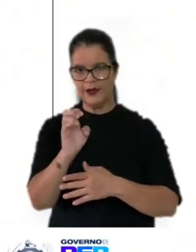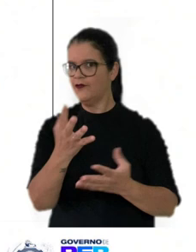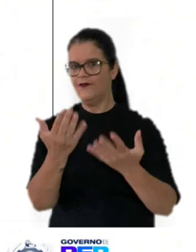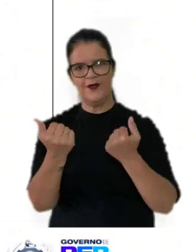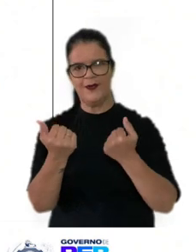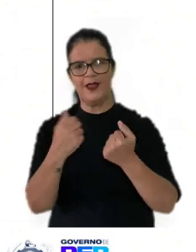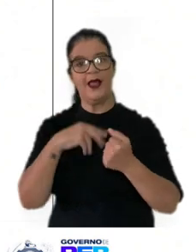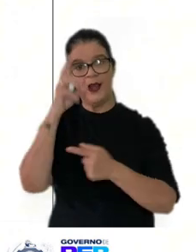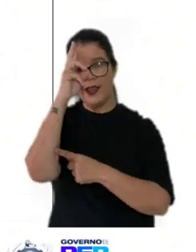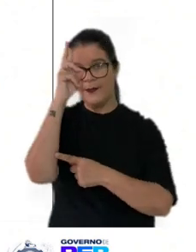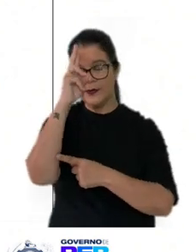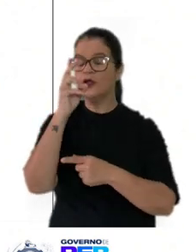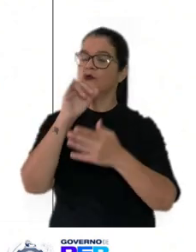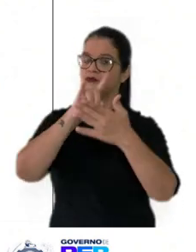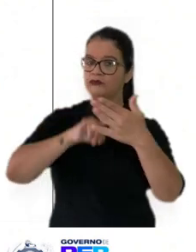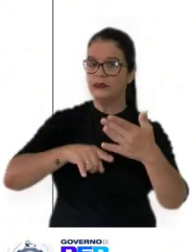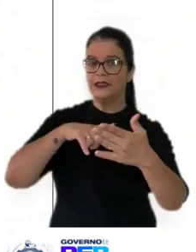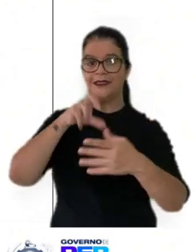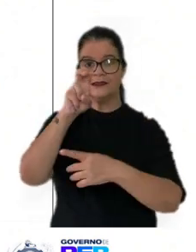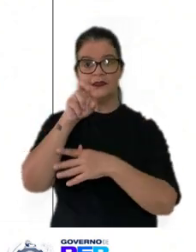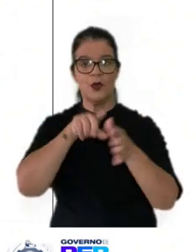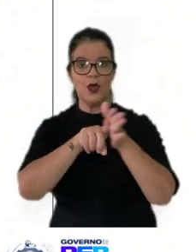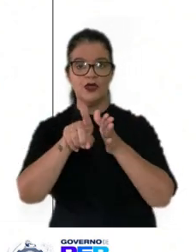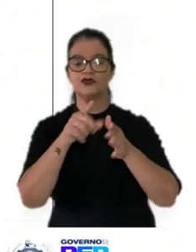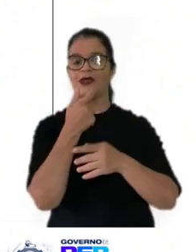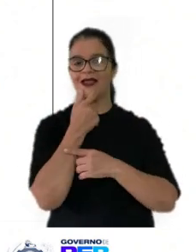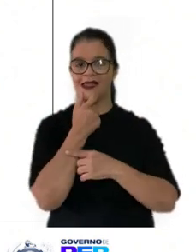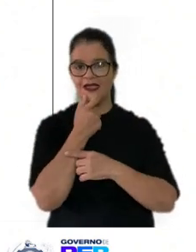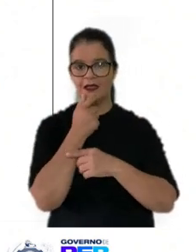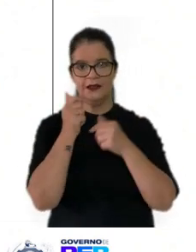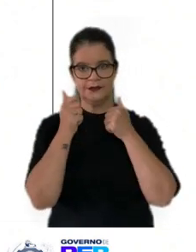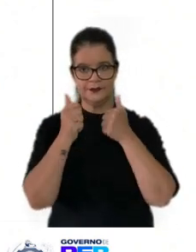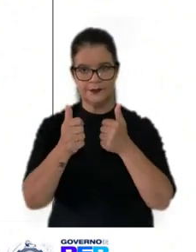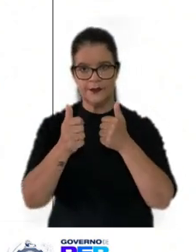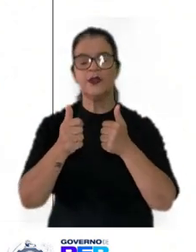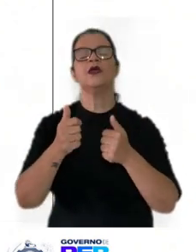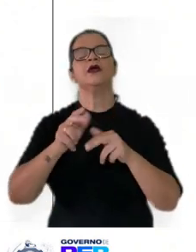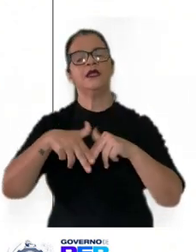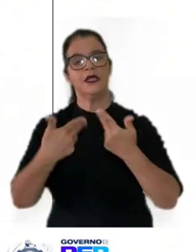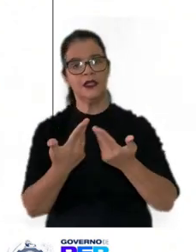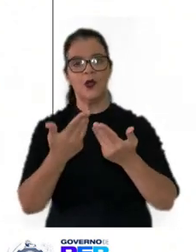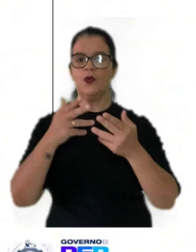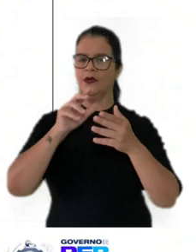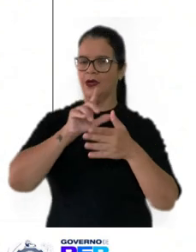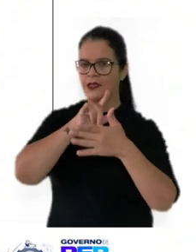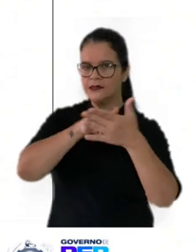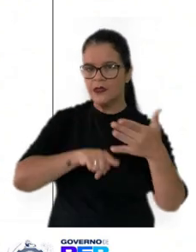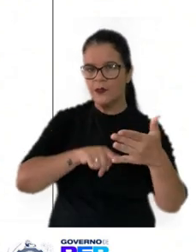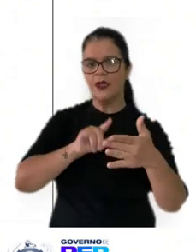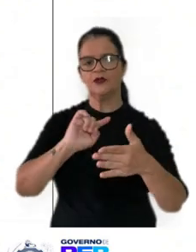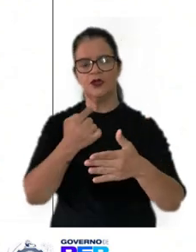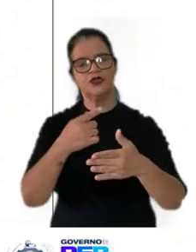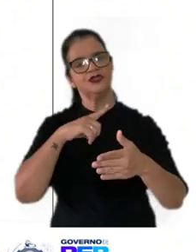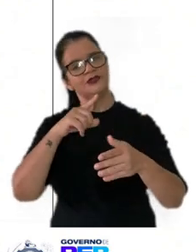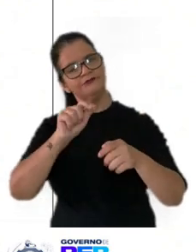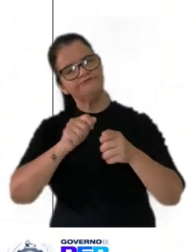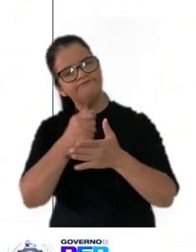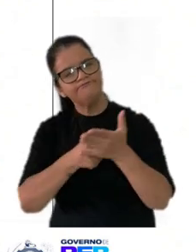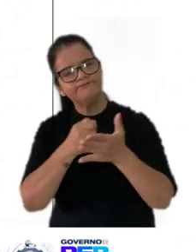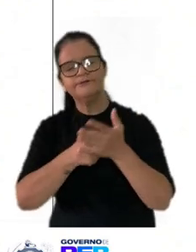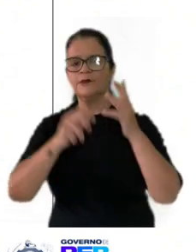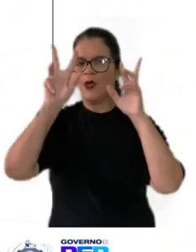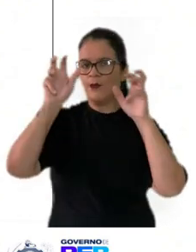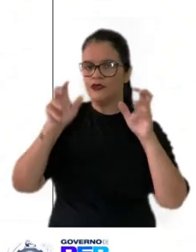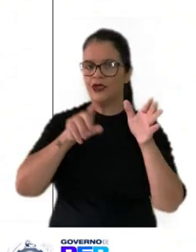lembrando que o simulado possui cinco questões de língua inglesa ok então nesse simulado nós tentamos abordar questões